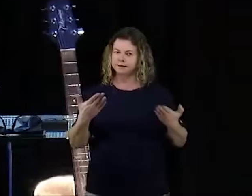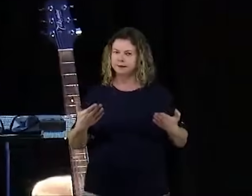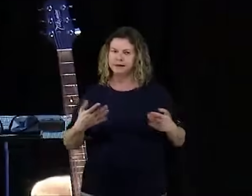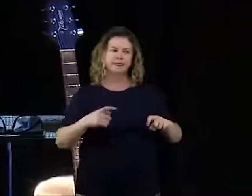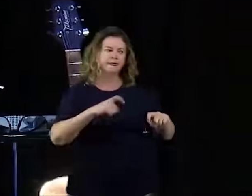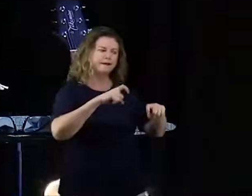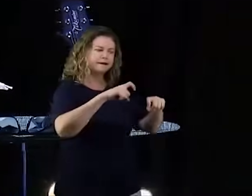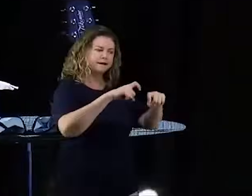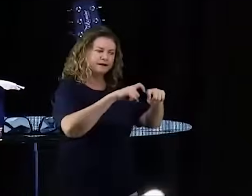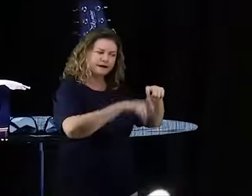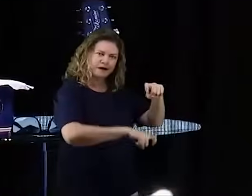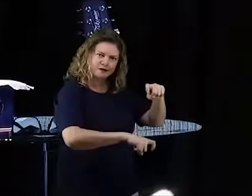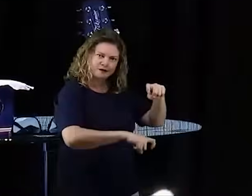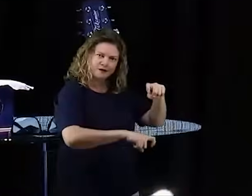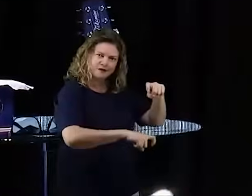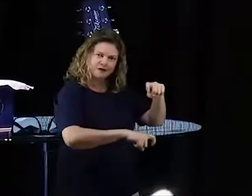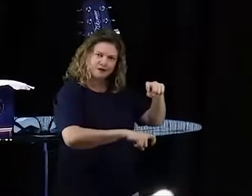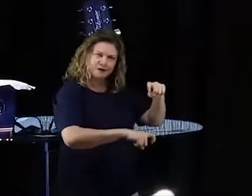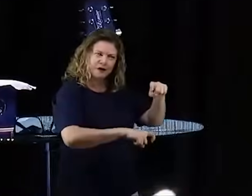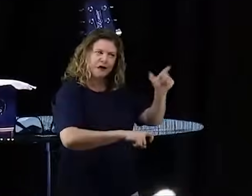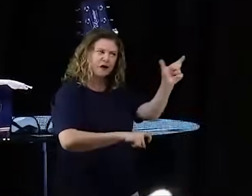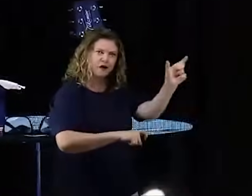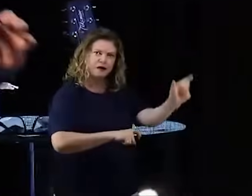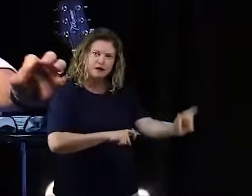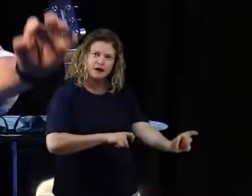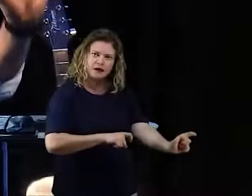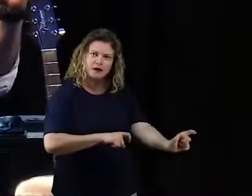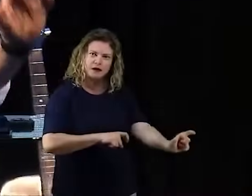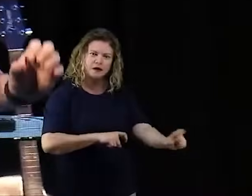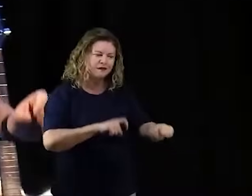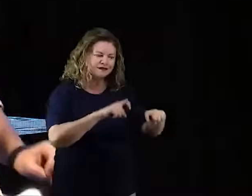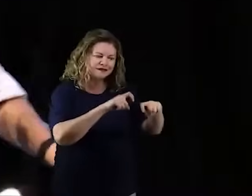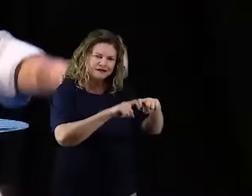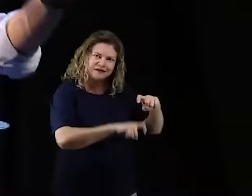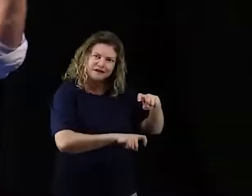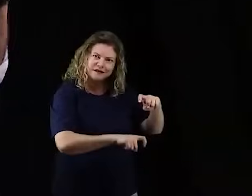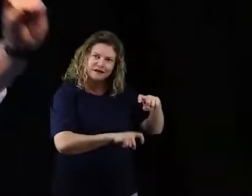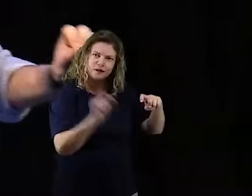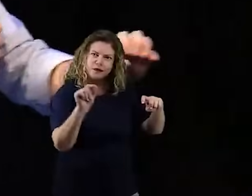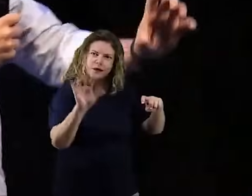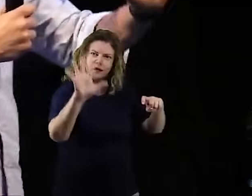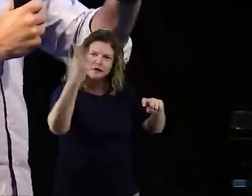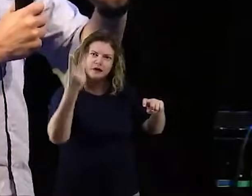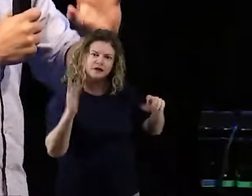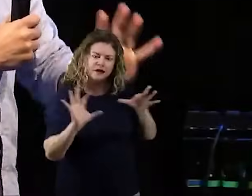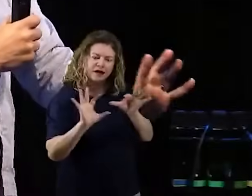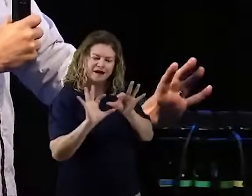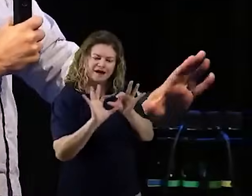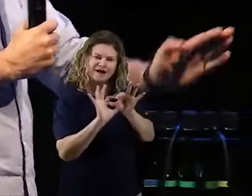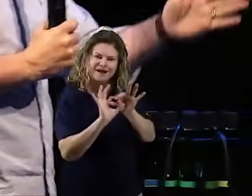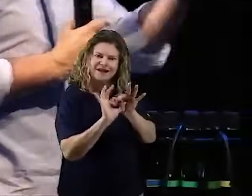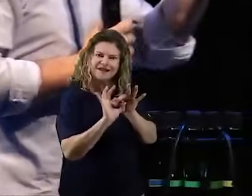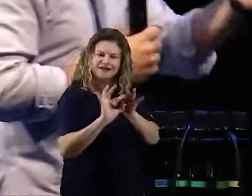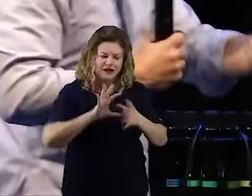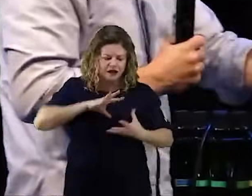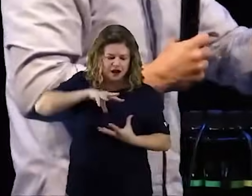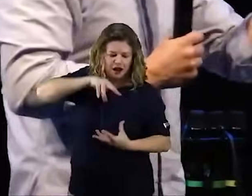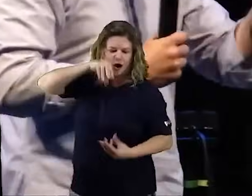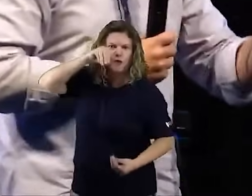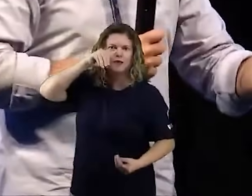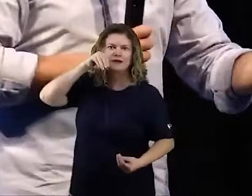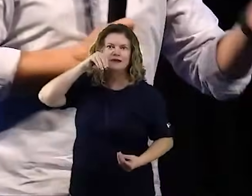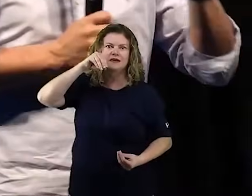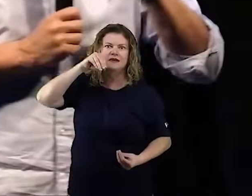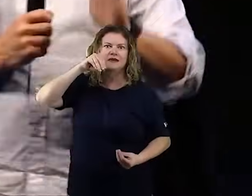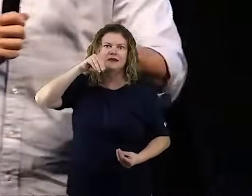intimidade sexual ali é provocado O que a bíblia chama de aliança de alma primeira